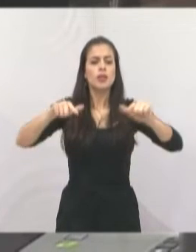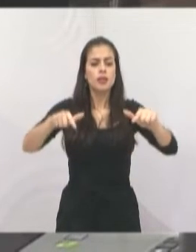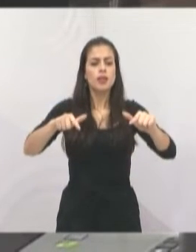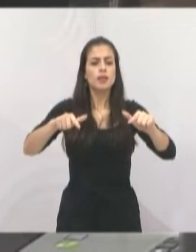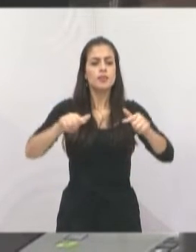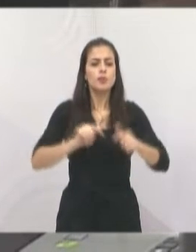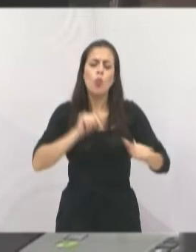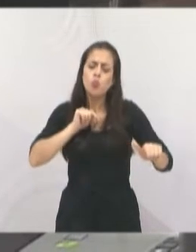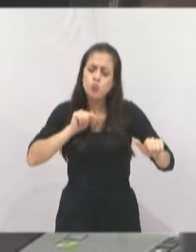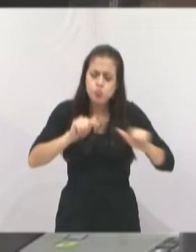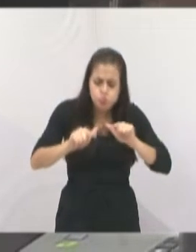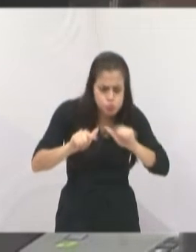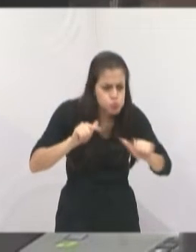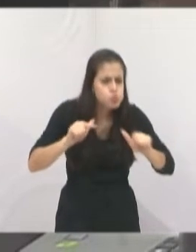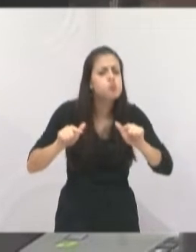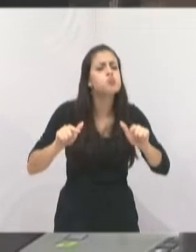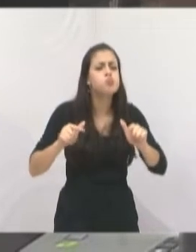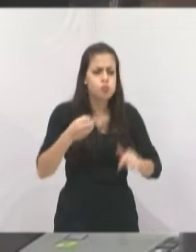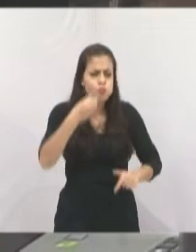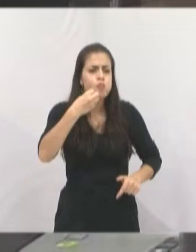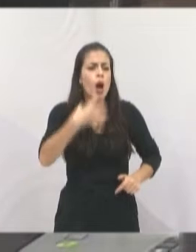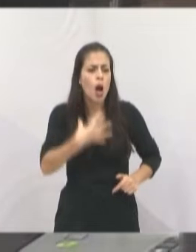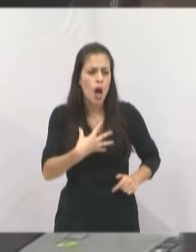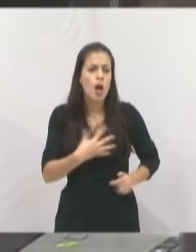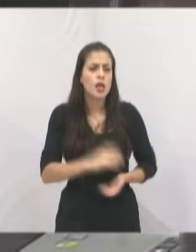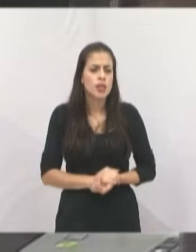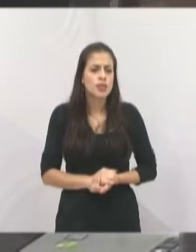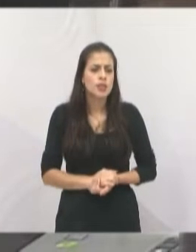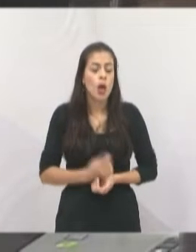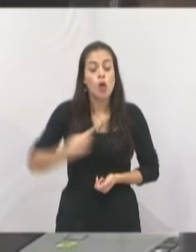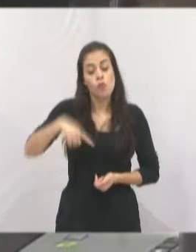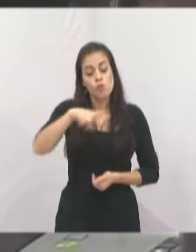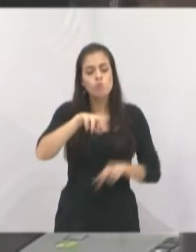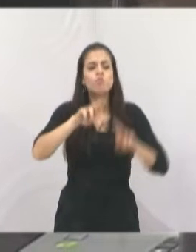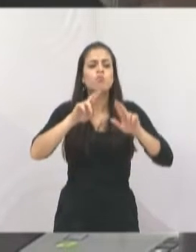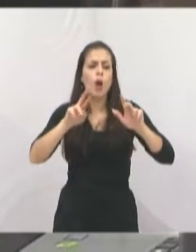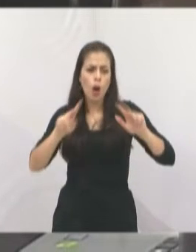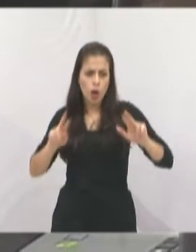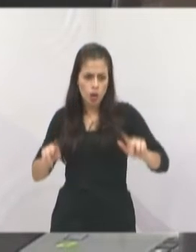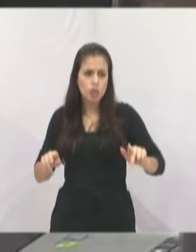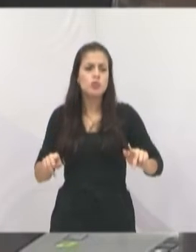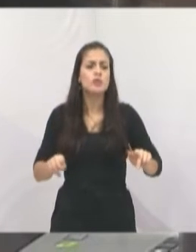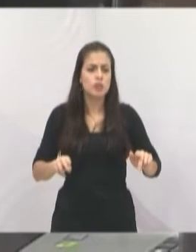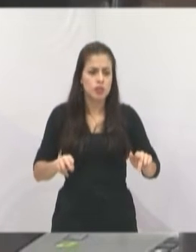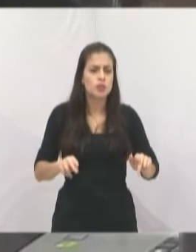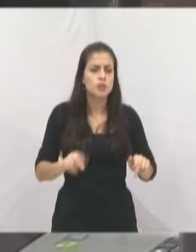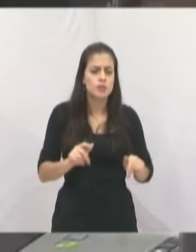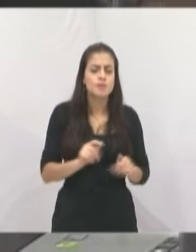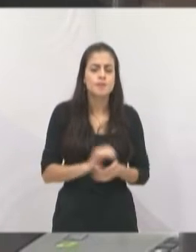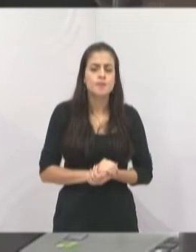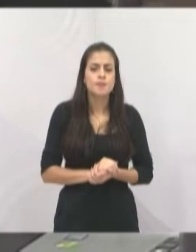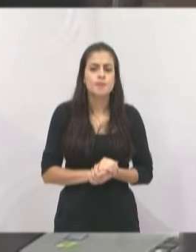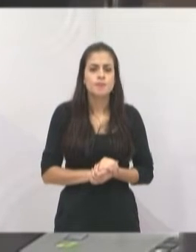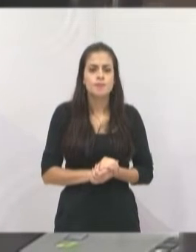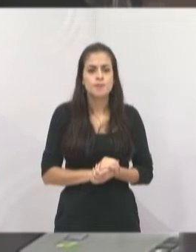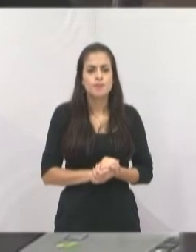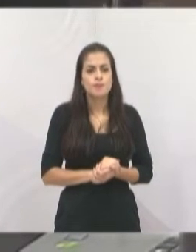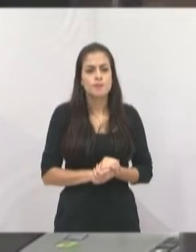são grandes trabalhadores. Vocês fazem a diferença. Nós só temos a agradecer a